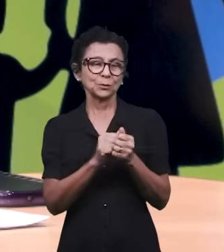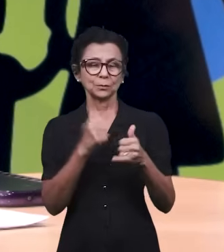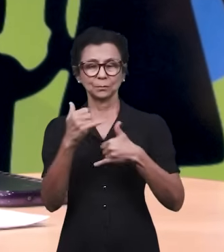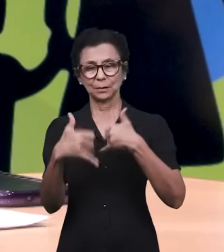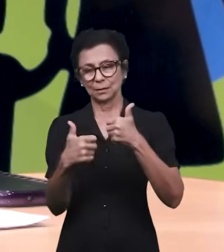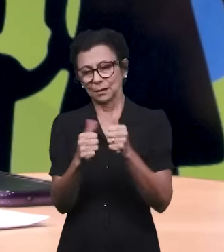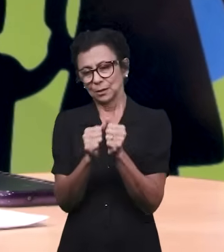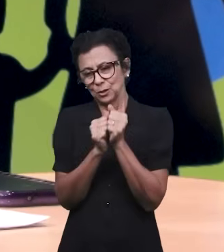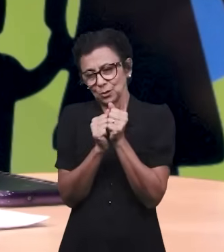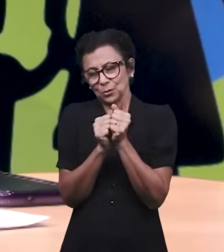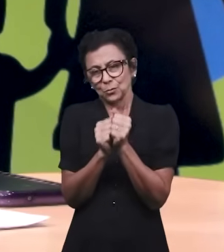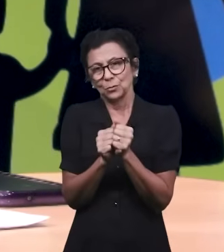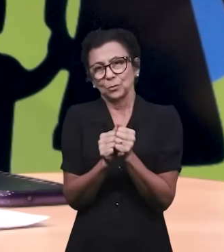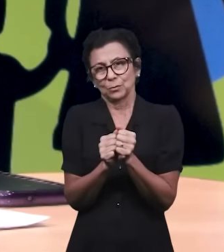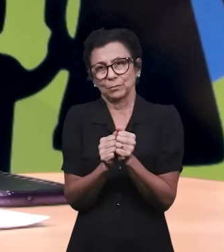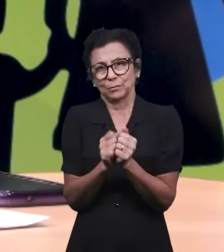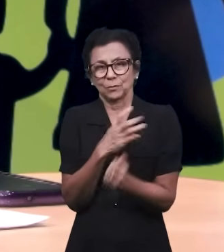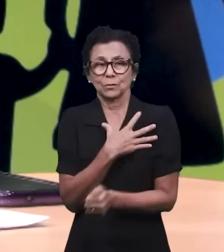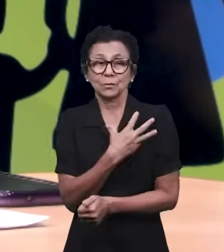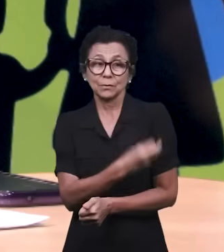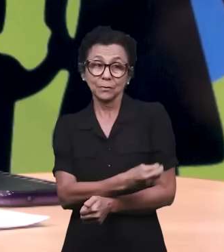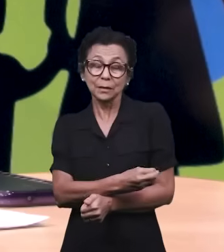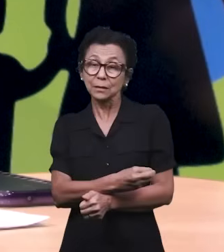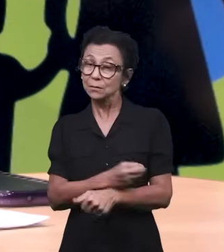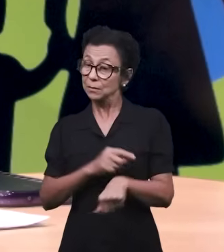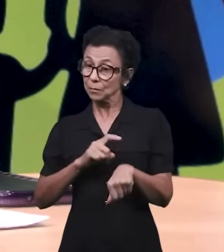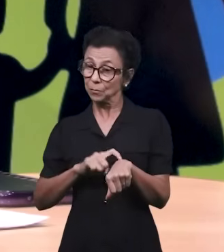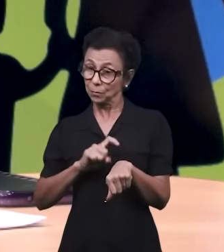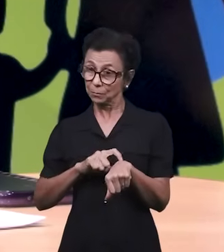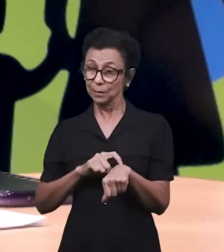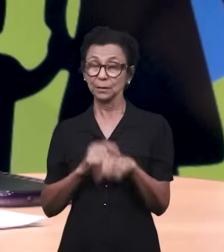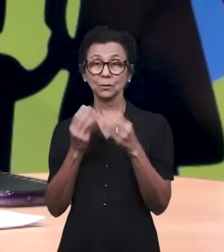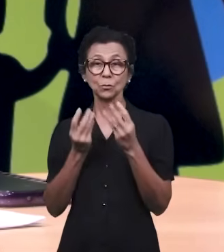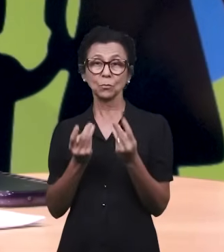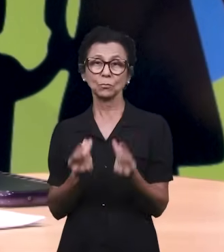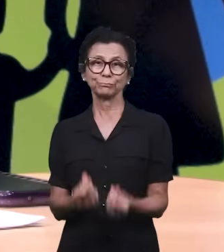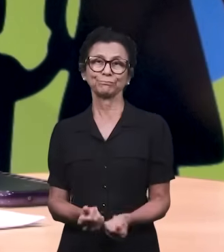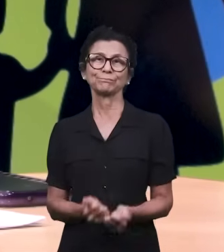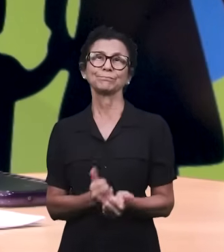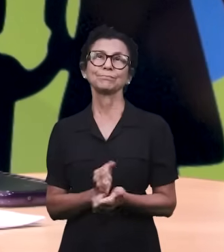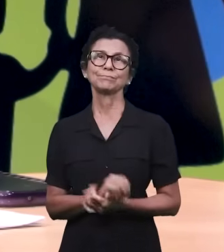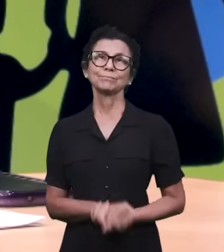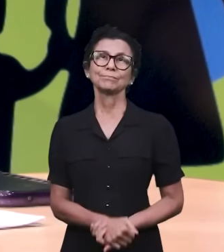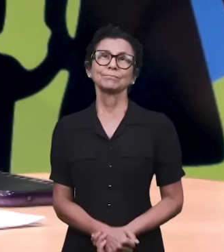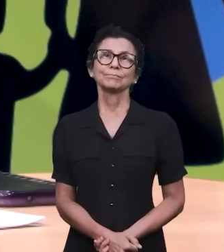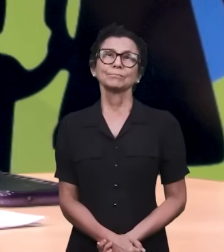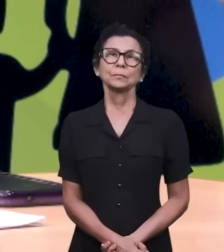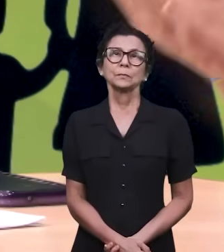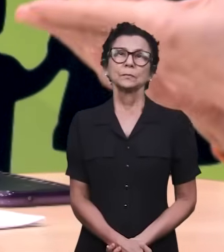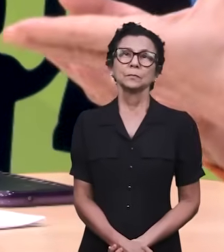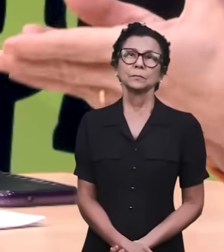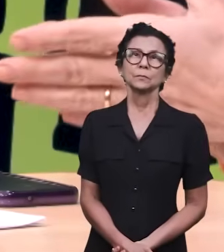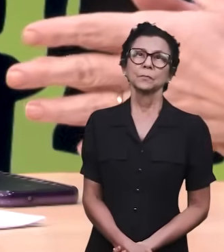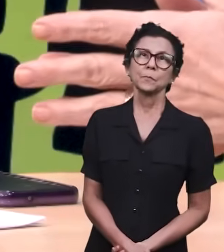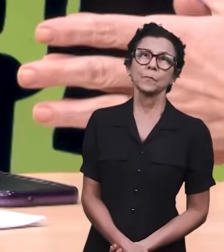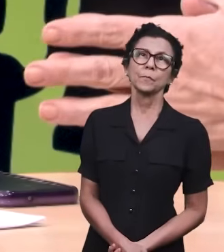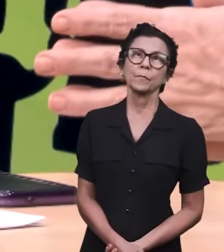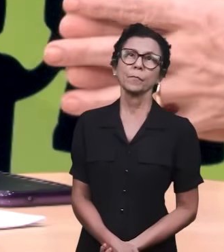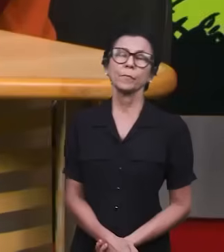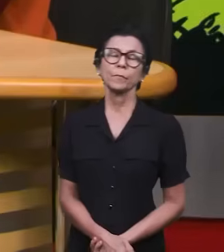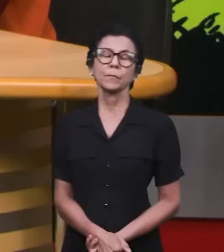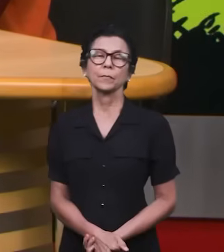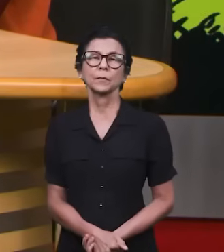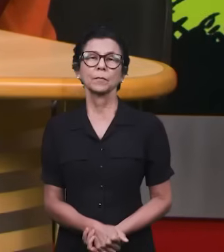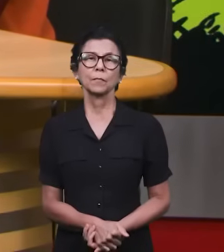é estar junto com seus filhos, ter momentos de qualidade com eles. Já que estão para os pais que estão nos